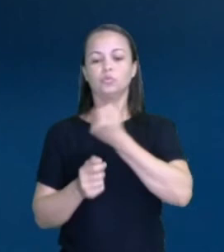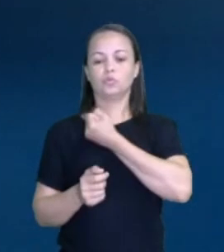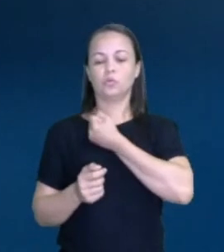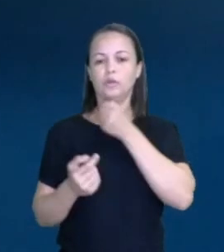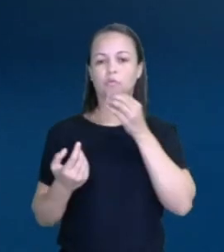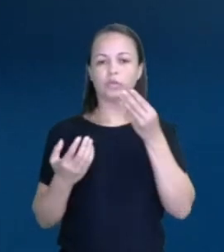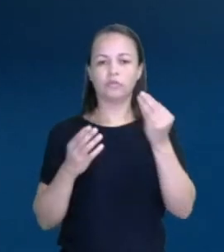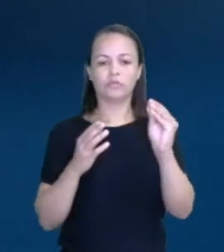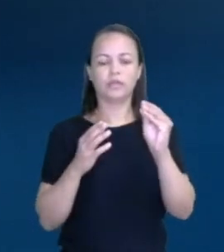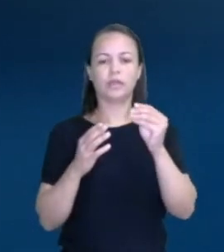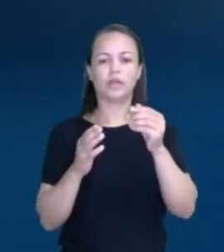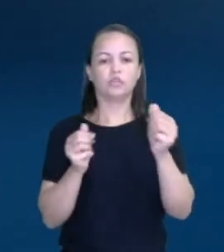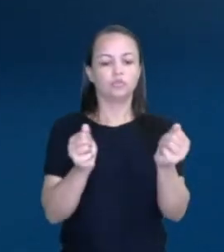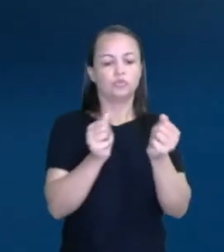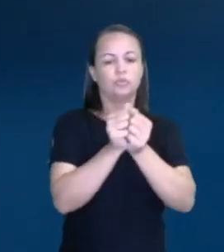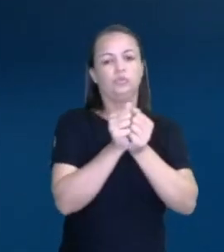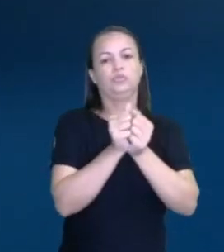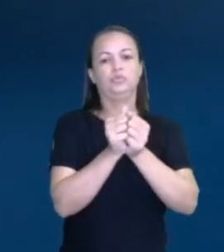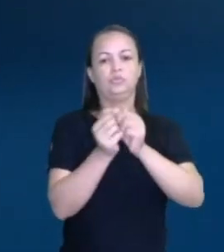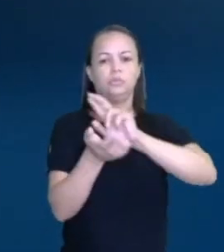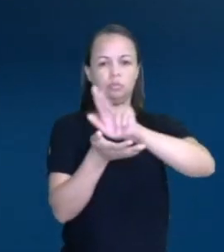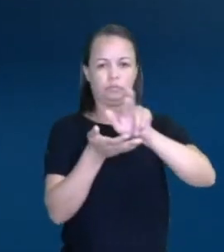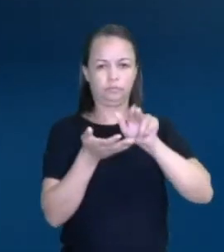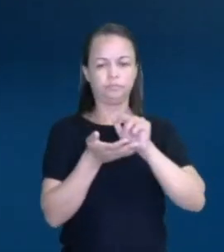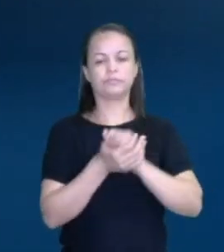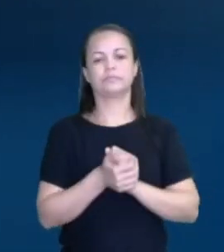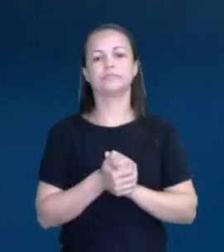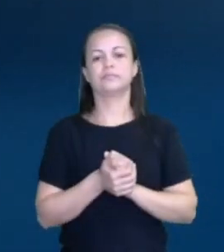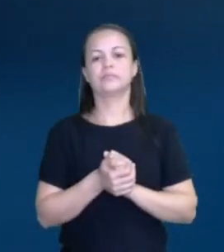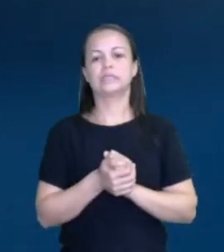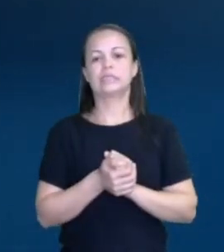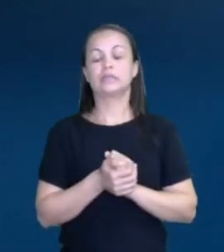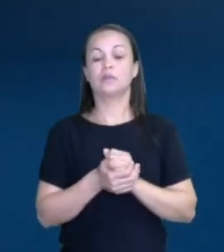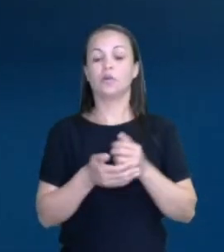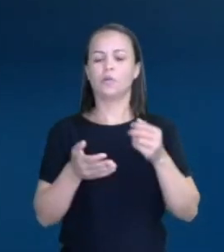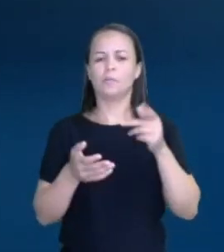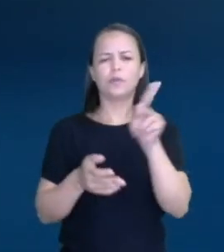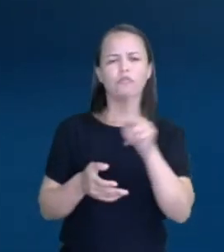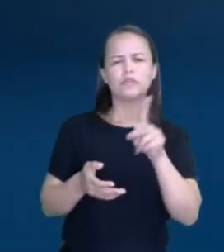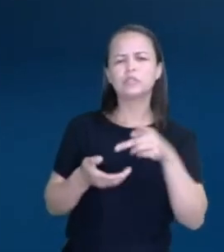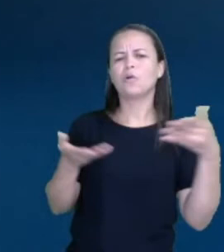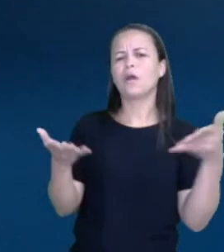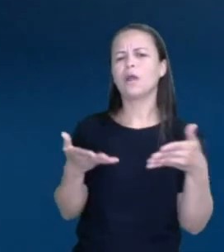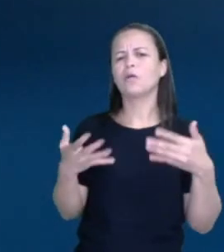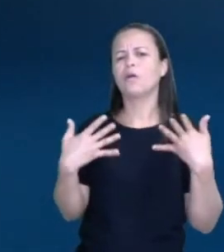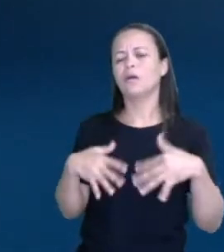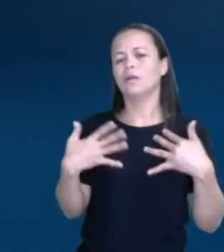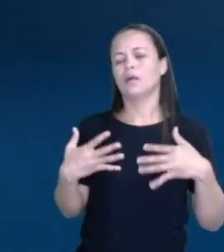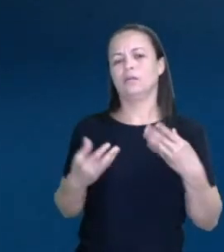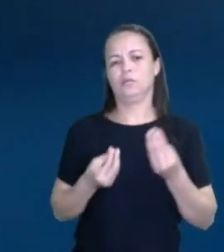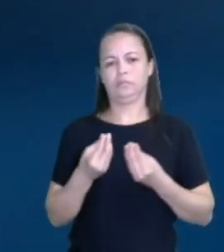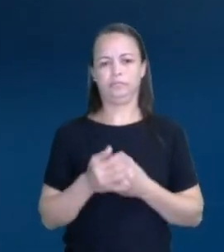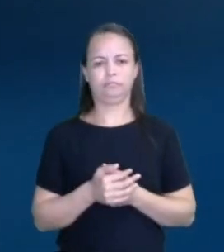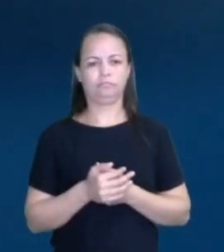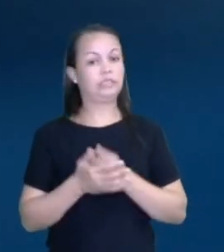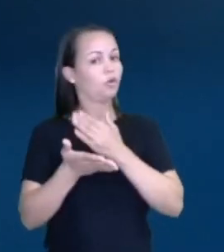frente da variável, tá certo? Então, ó, professor, e agora? Começa do mesmo